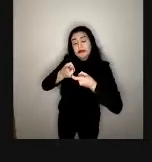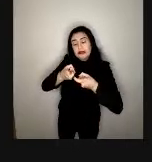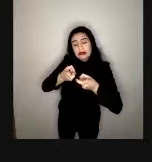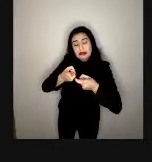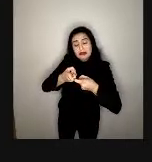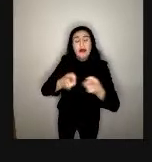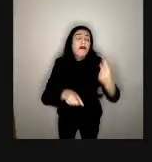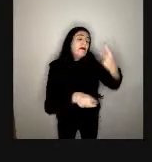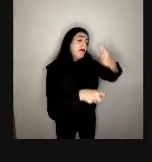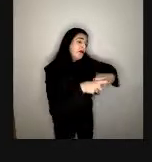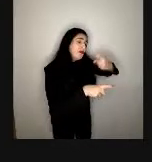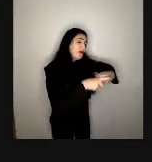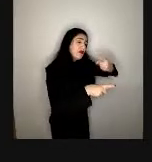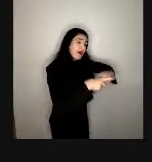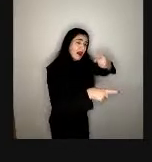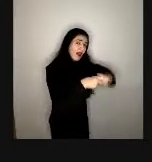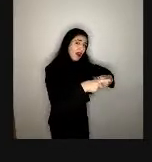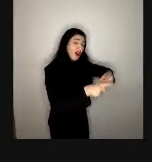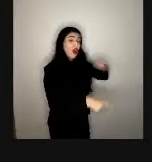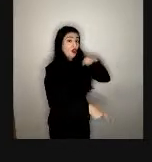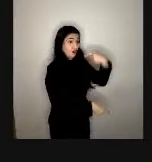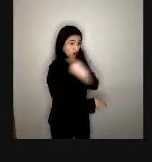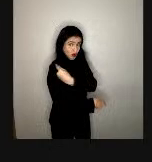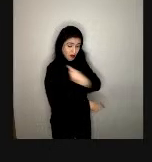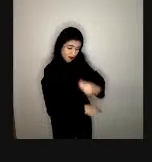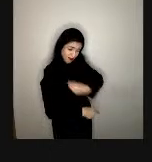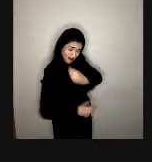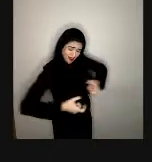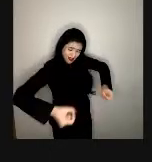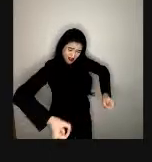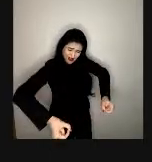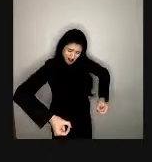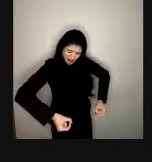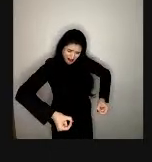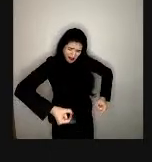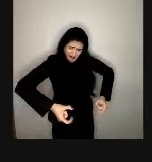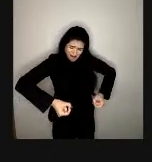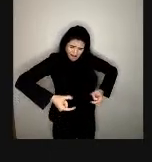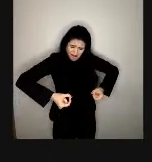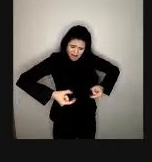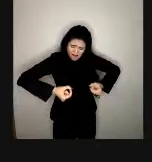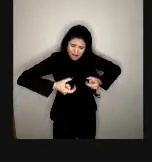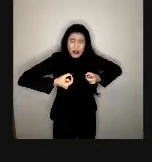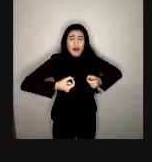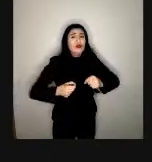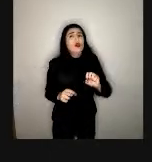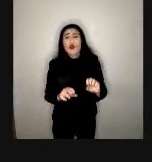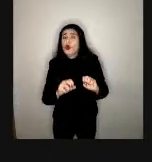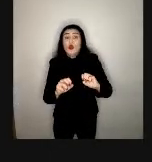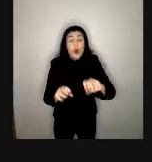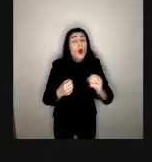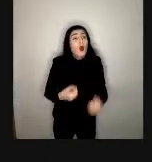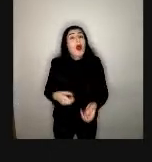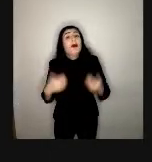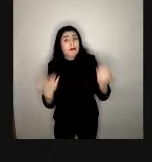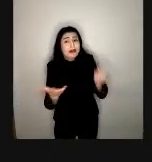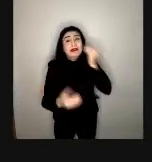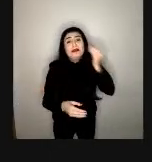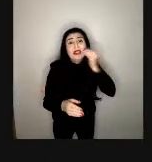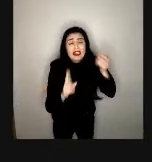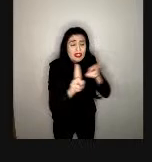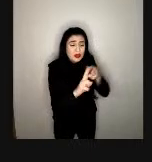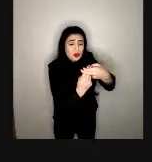Né? Porque nós vivemos o câncer não apenas através do SUS, mas também pela